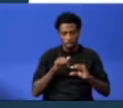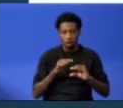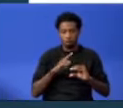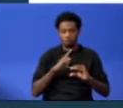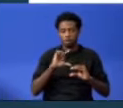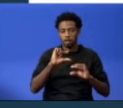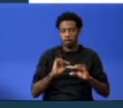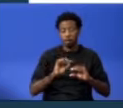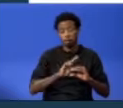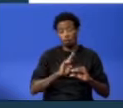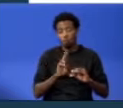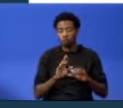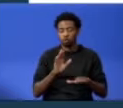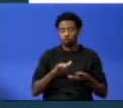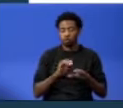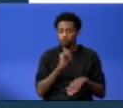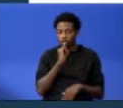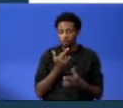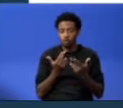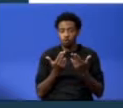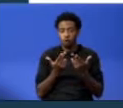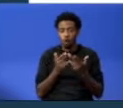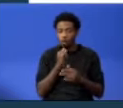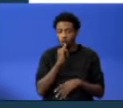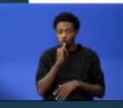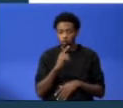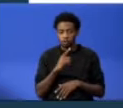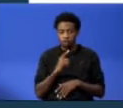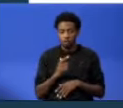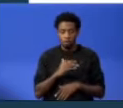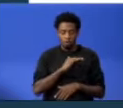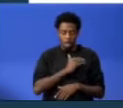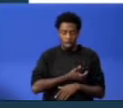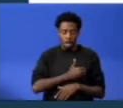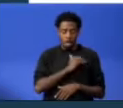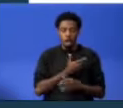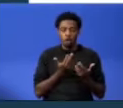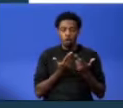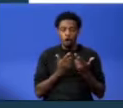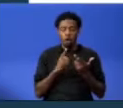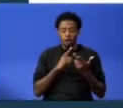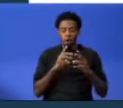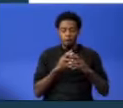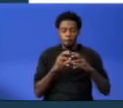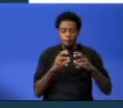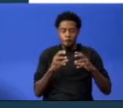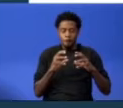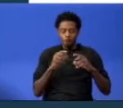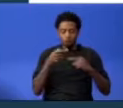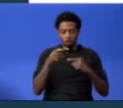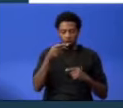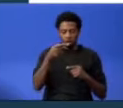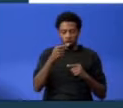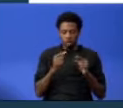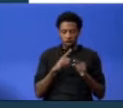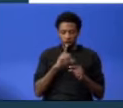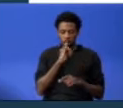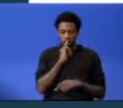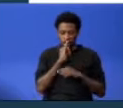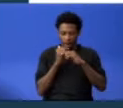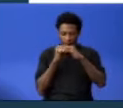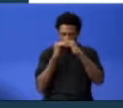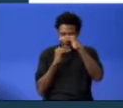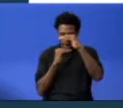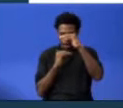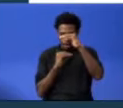comprimento e largura de maneira similar. Um exemplo disso é o peitoral maior. Então, ele tem uma estrutura grande, mas tem a característica similar quanto